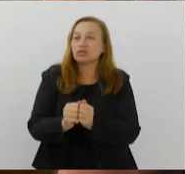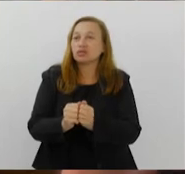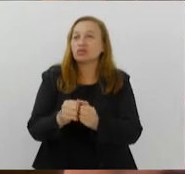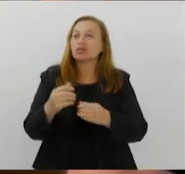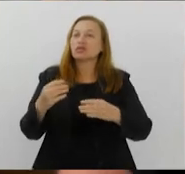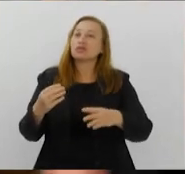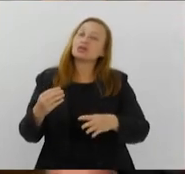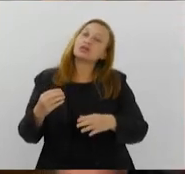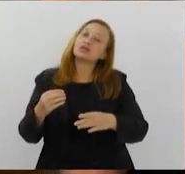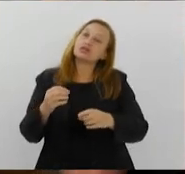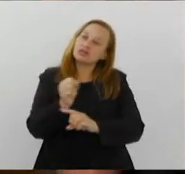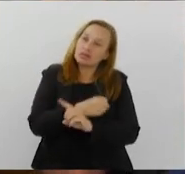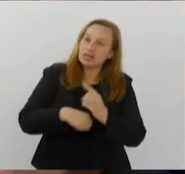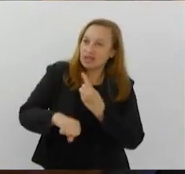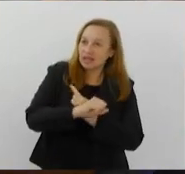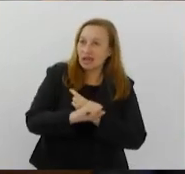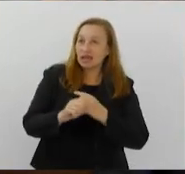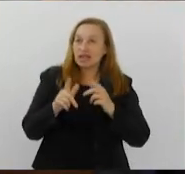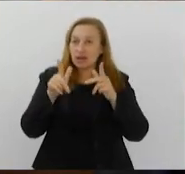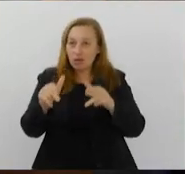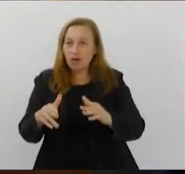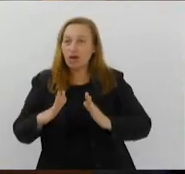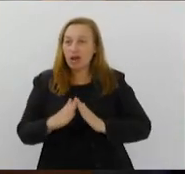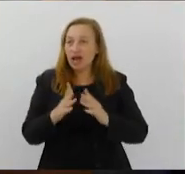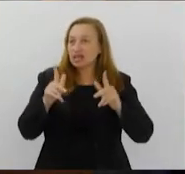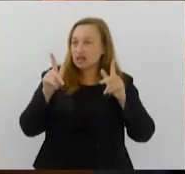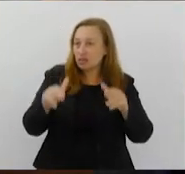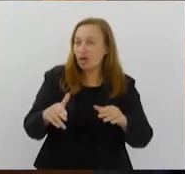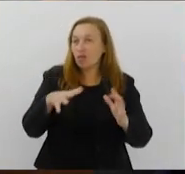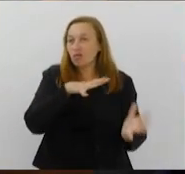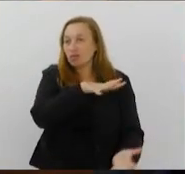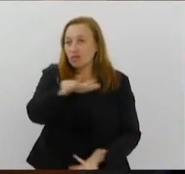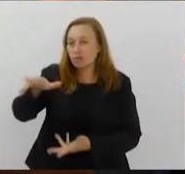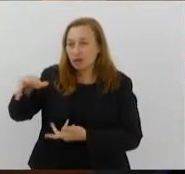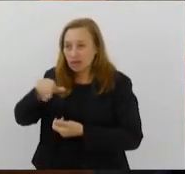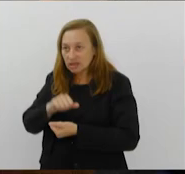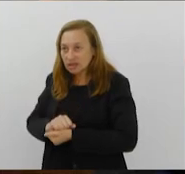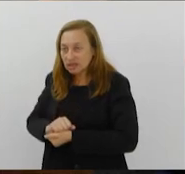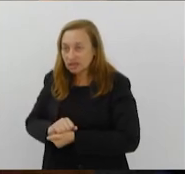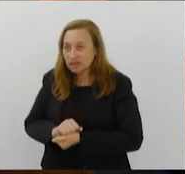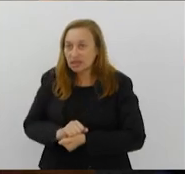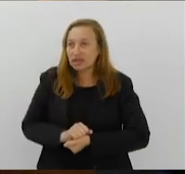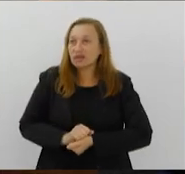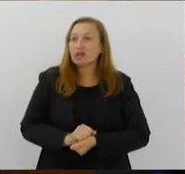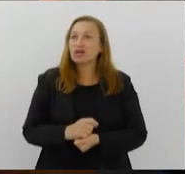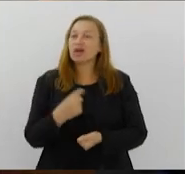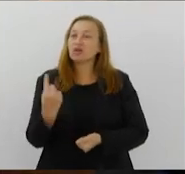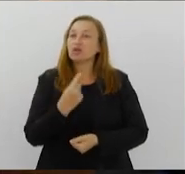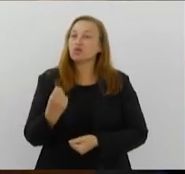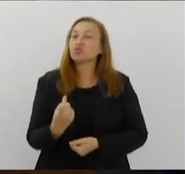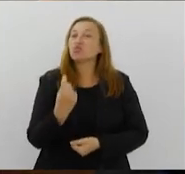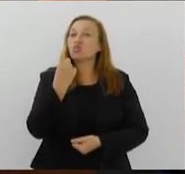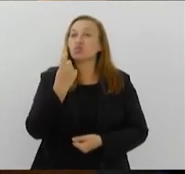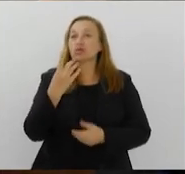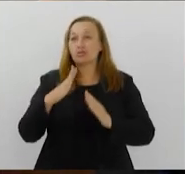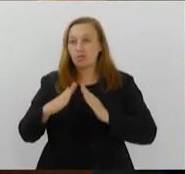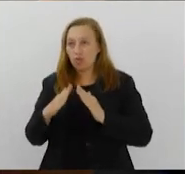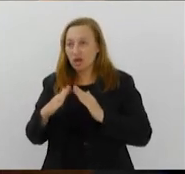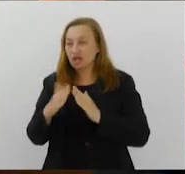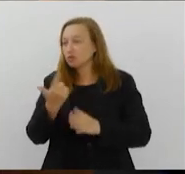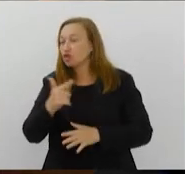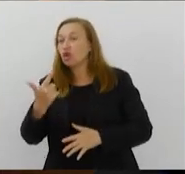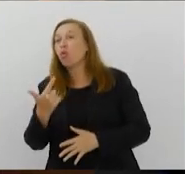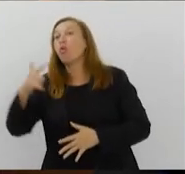sociedade, em uma mesma casa. O planeta Terra, inevitavelmente, é nosso único lar. Não temos